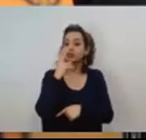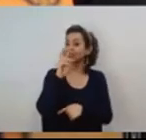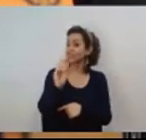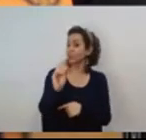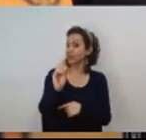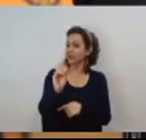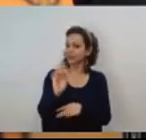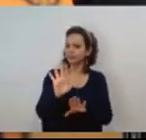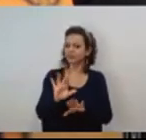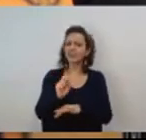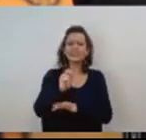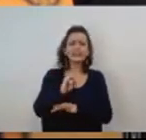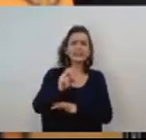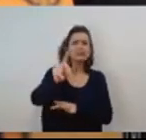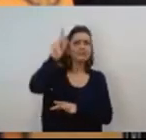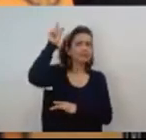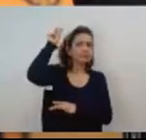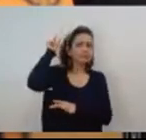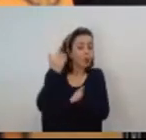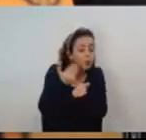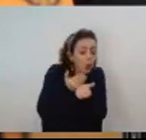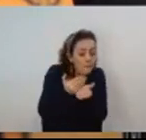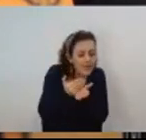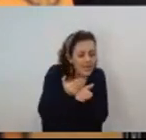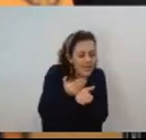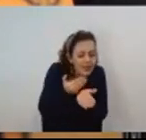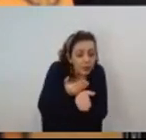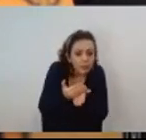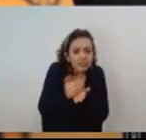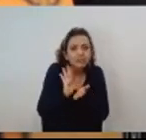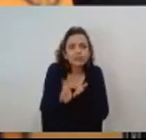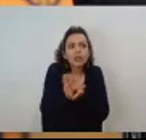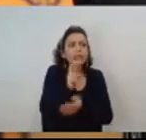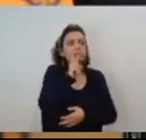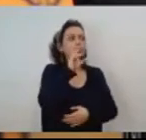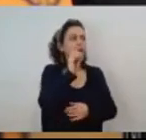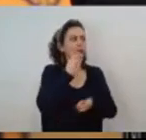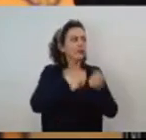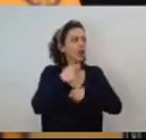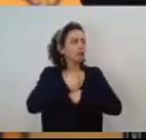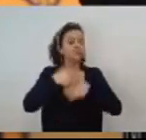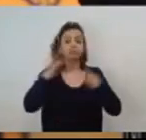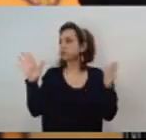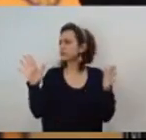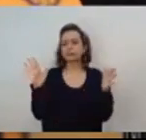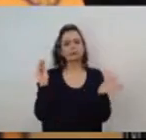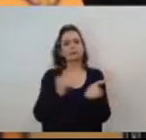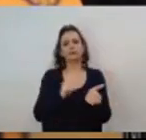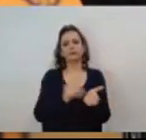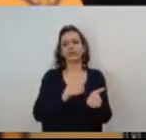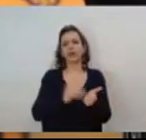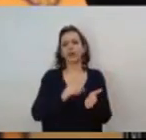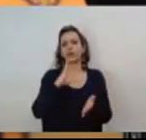propusessem 50 Lojas no primeiro momento eu não teria capital para que isso acontecesse então assim eu vi também essa